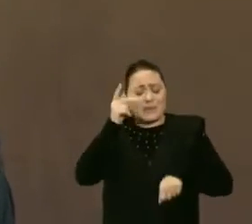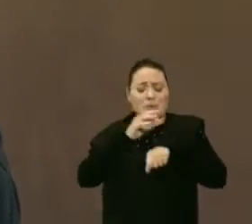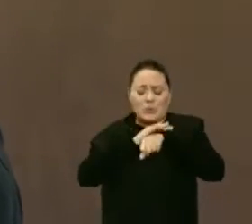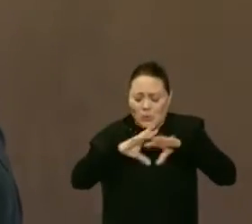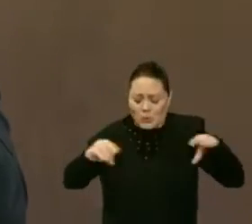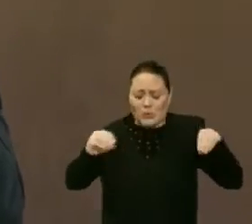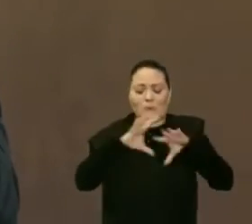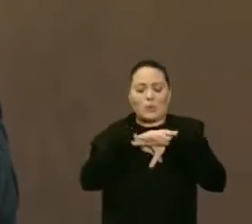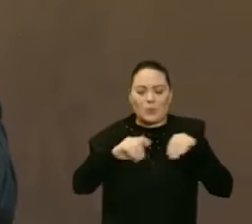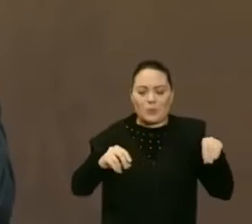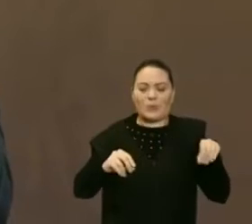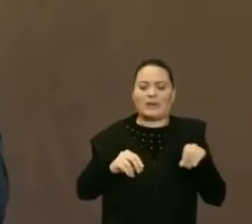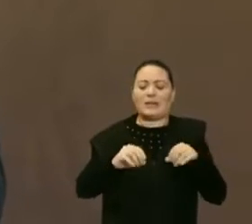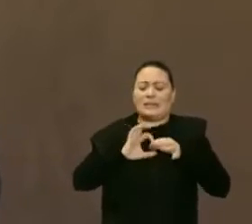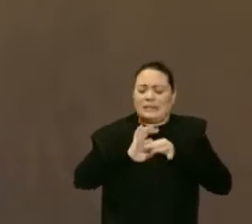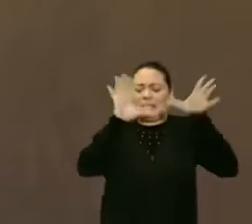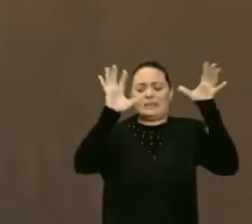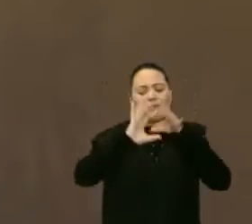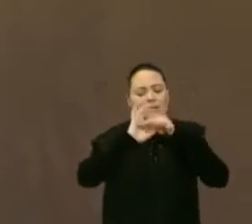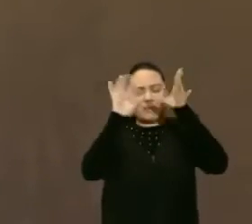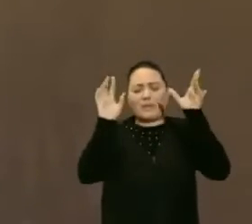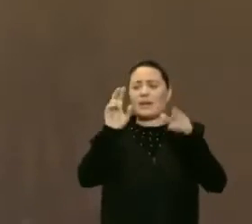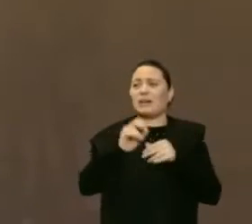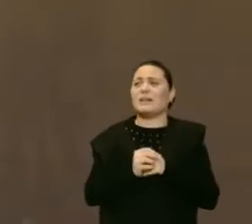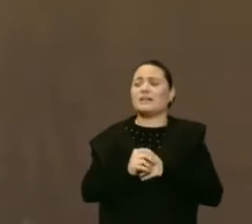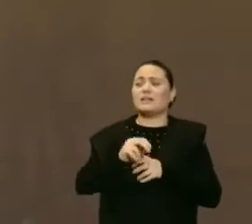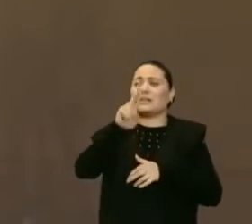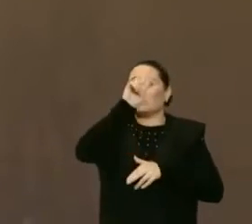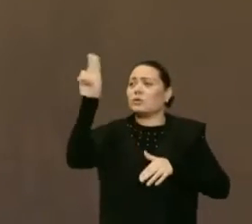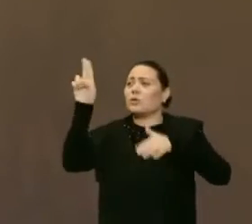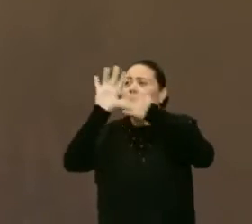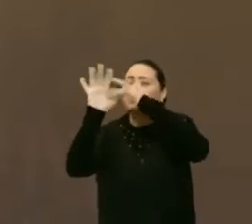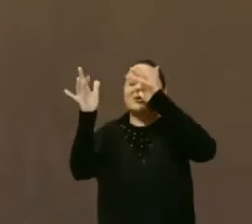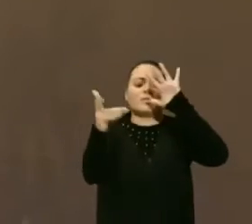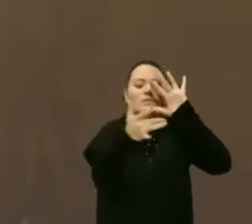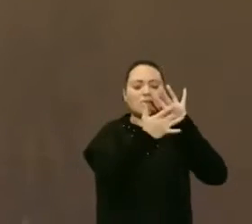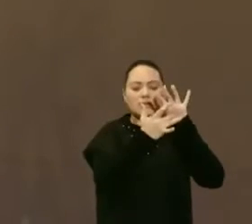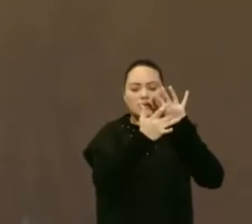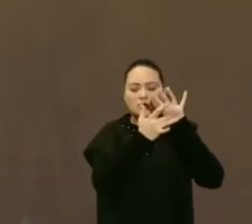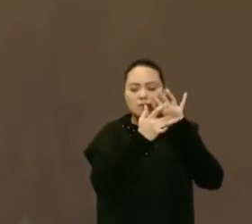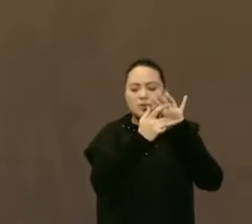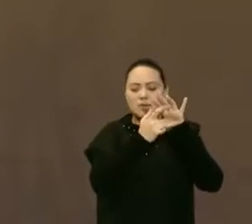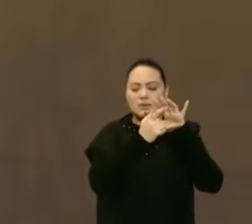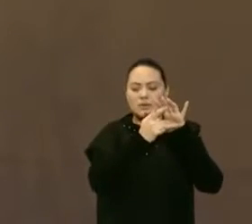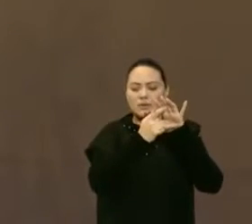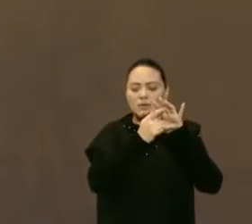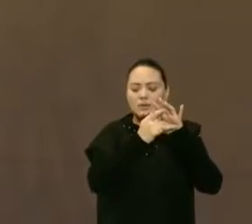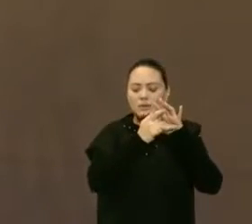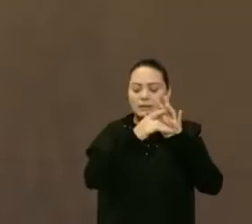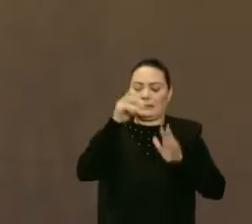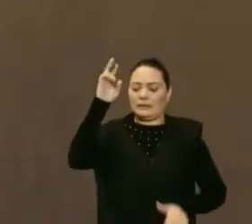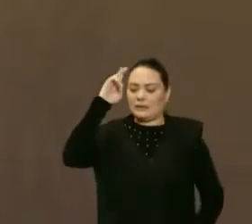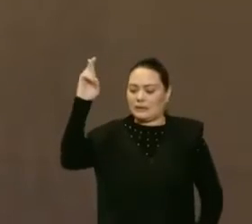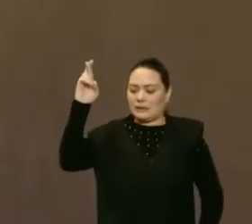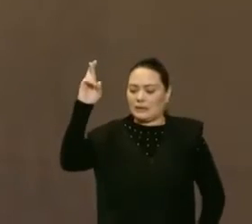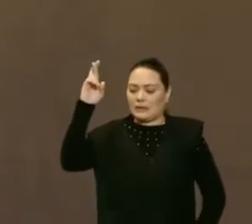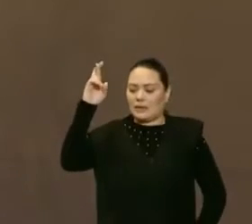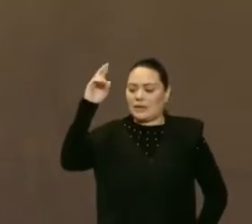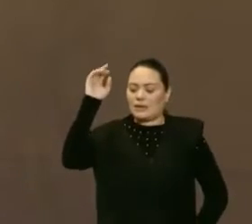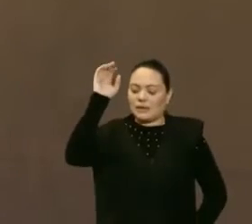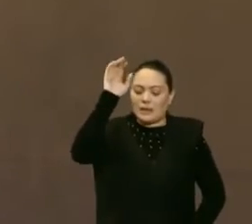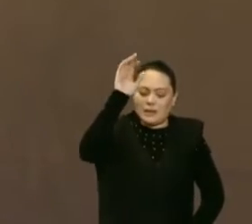e libertas pelo poder que há no nome de Jesus. Que o Senhor derrame bálsamo de